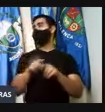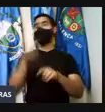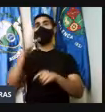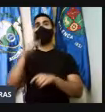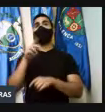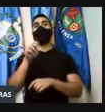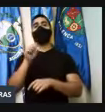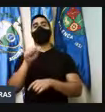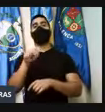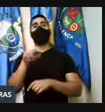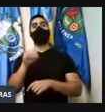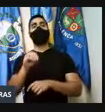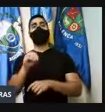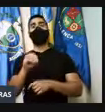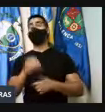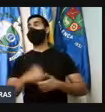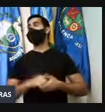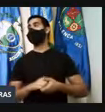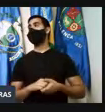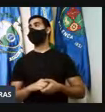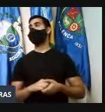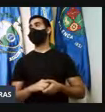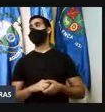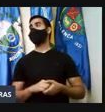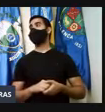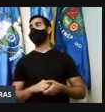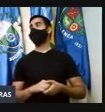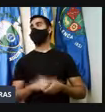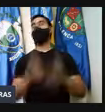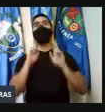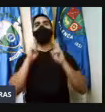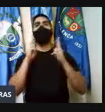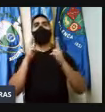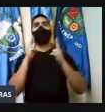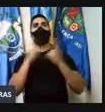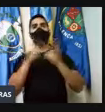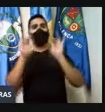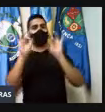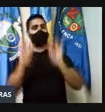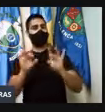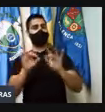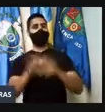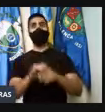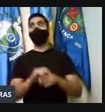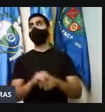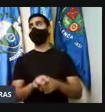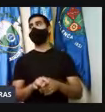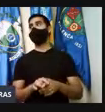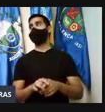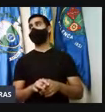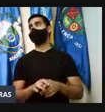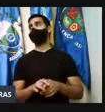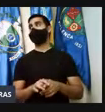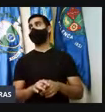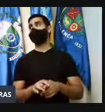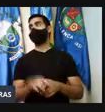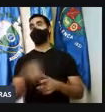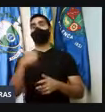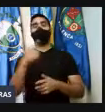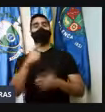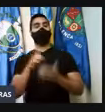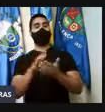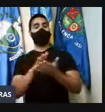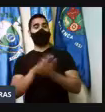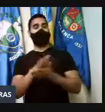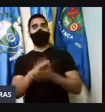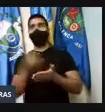doutor Saulo, uma sessão extraordinária, sem remuneração nenhuma,